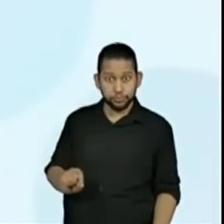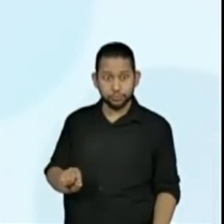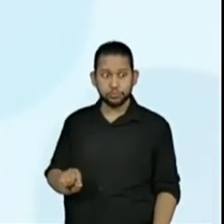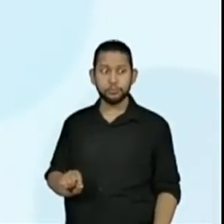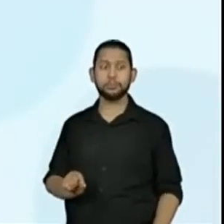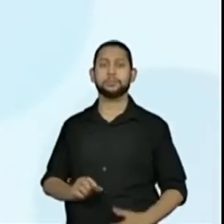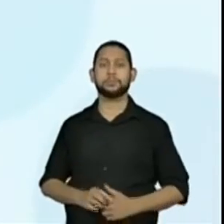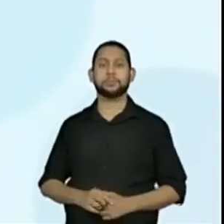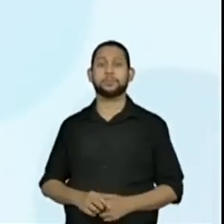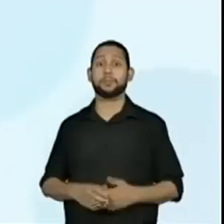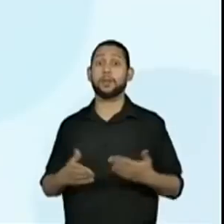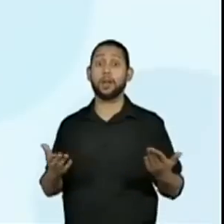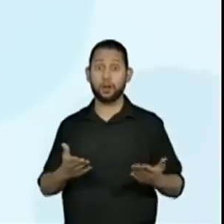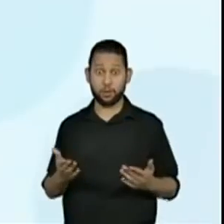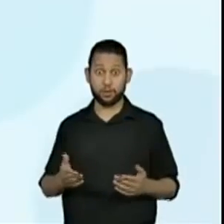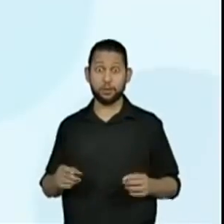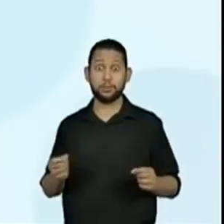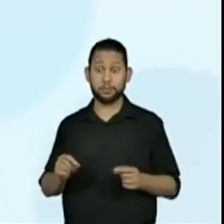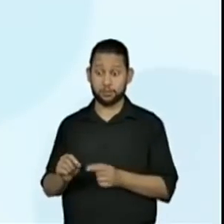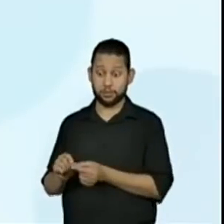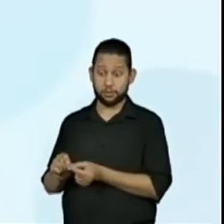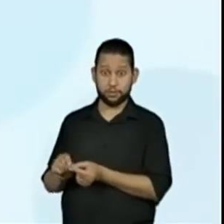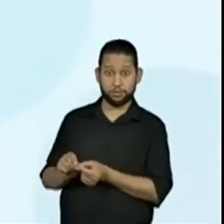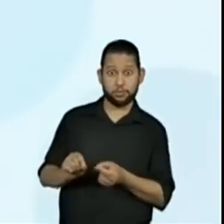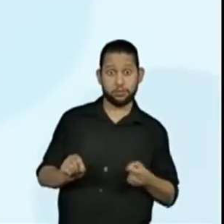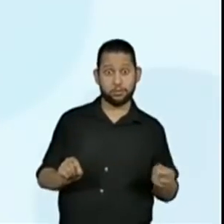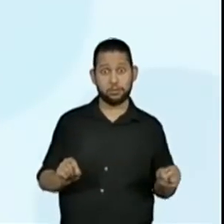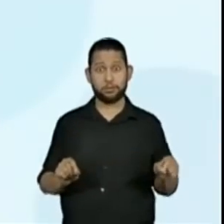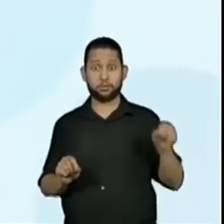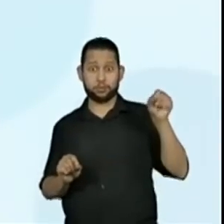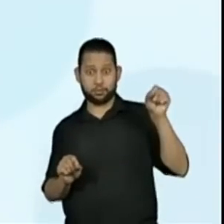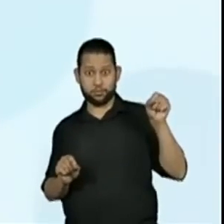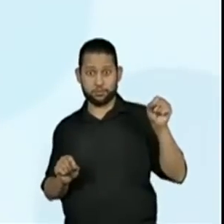10 vou fechar o meu quadrado Vamos